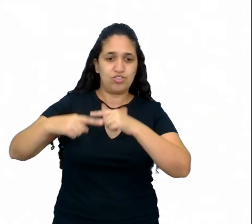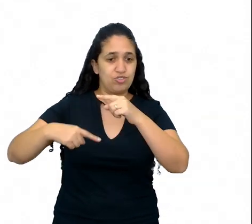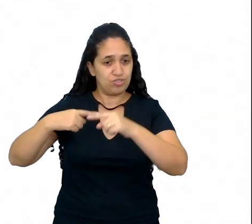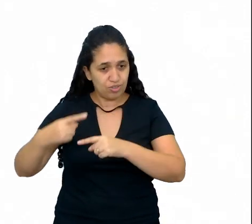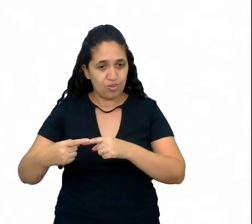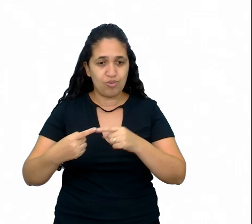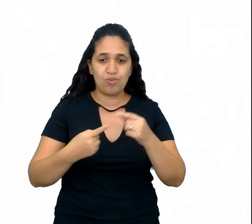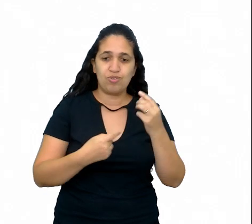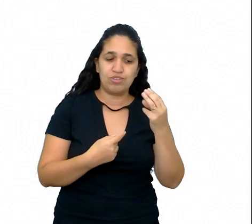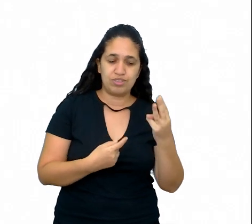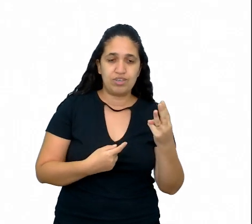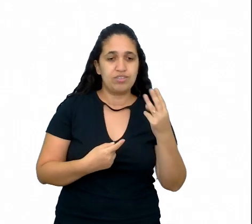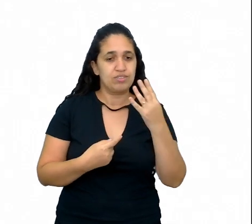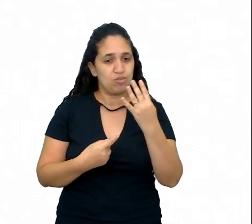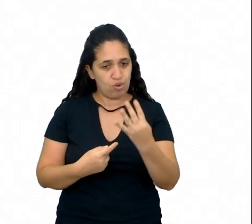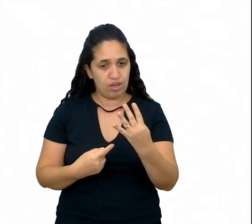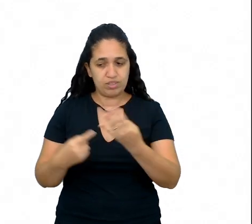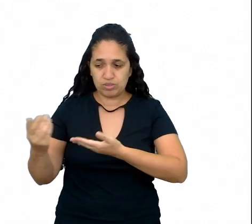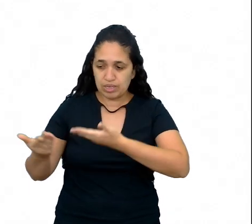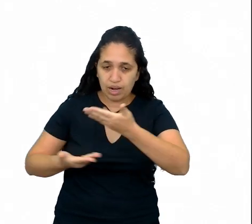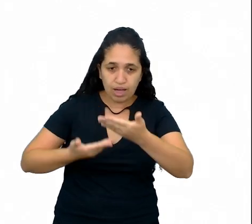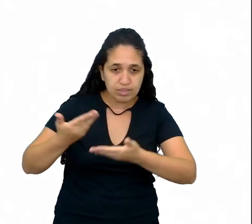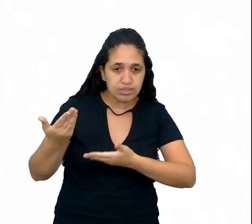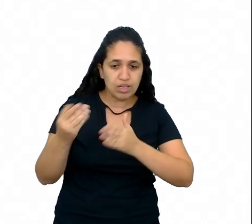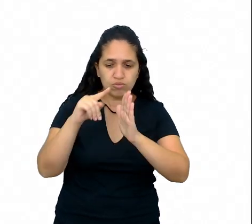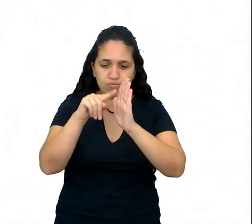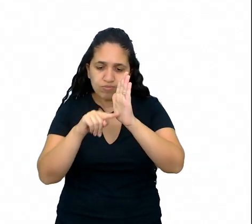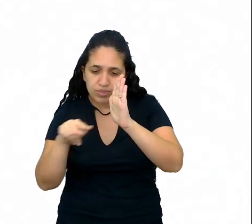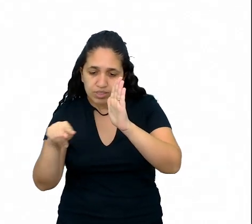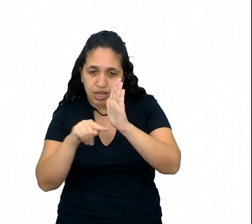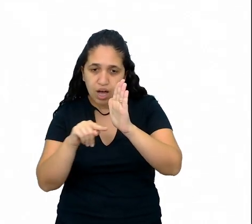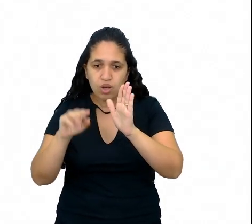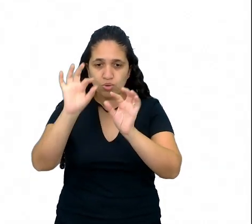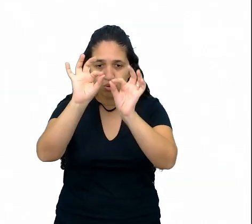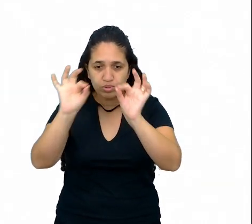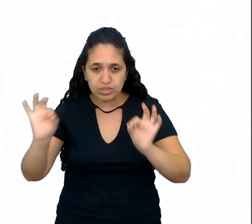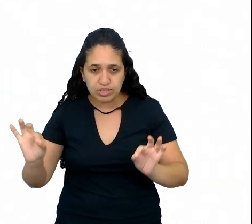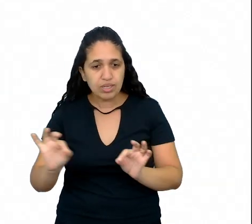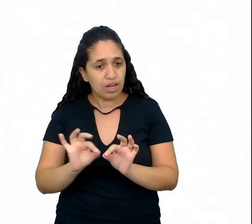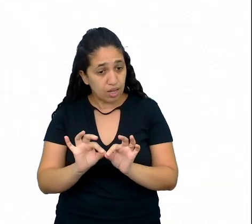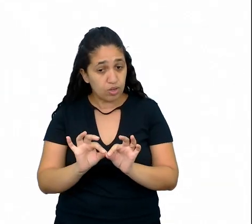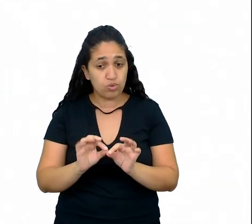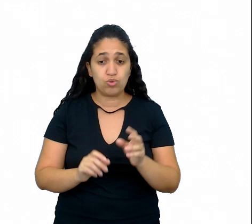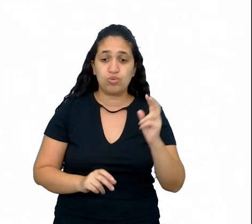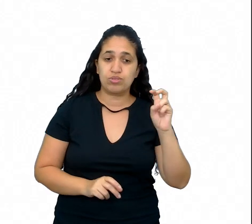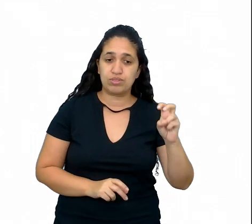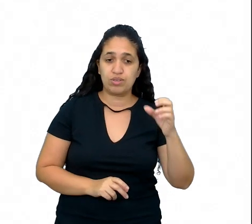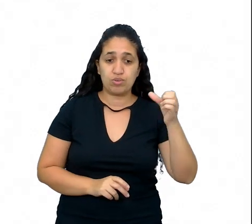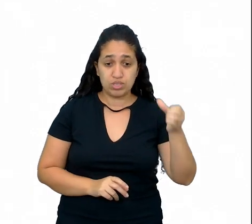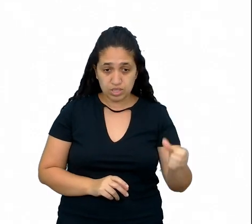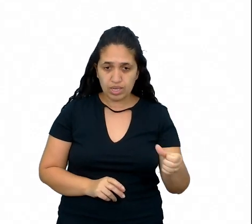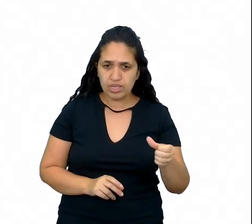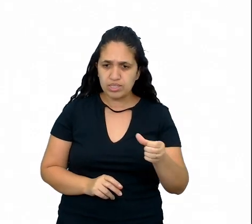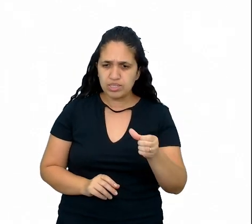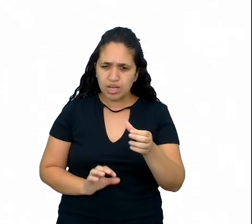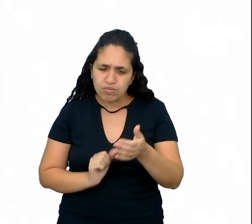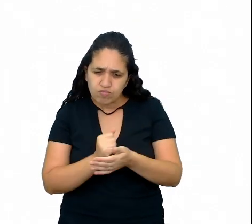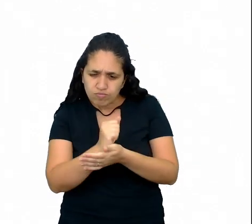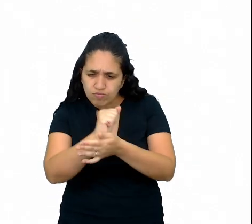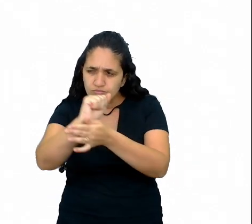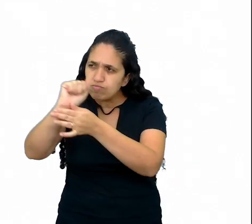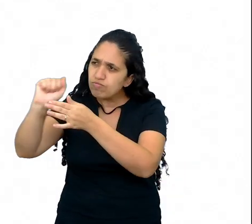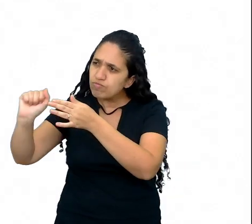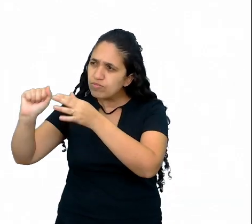4, relações em triângulos e triângulos, aulas 5 e 6, é possível construir o triângulo, e aulas 7 e